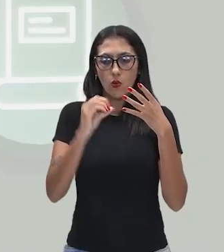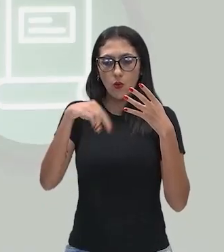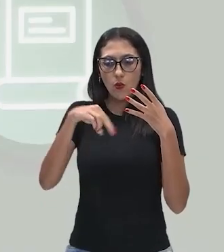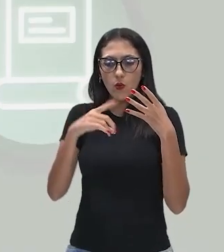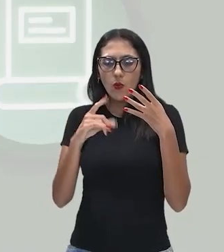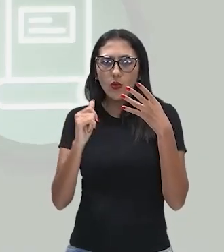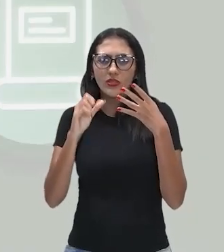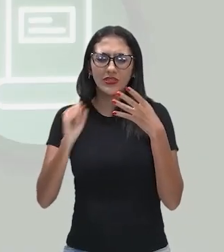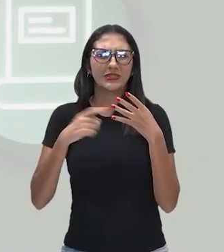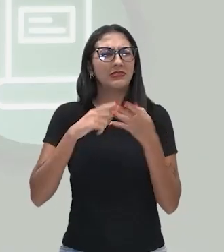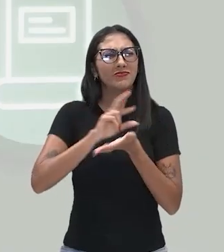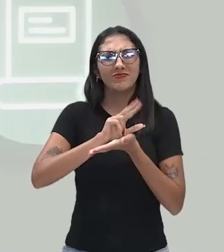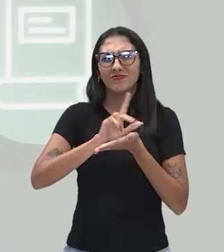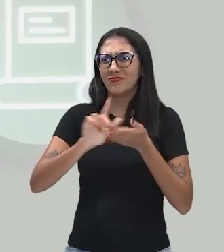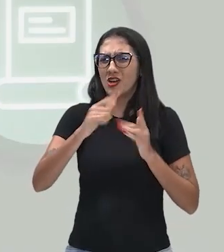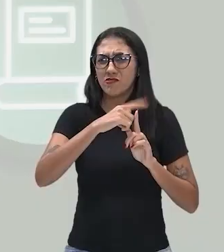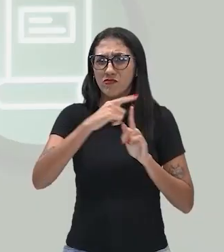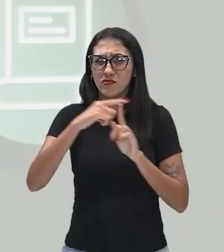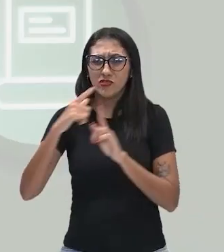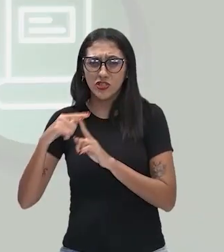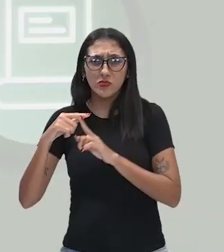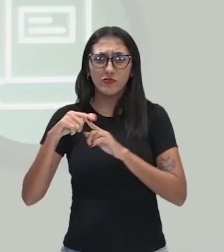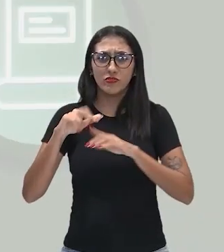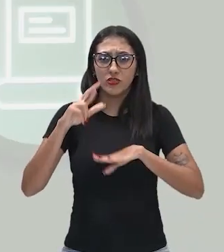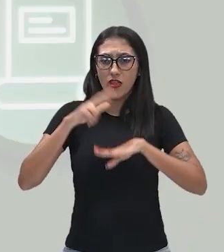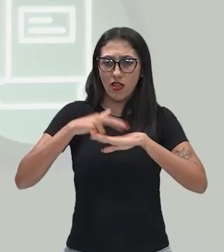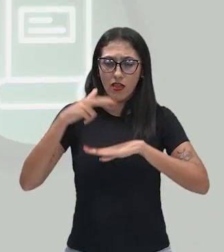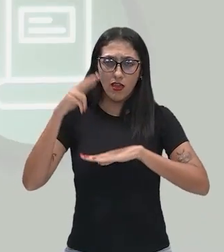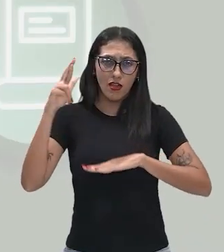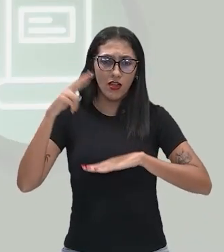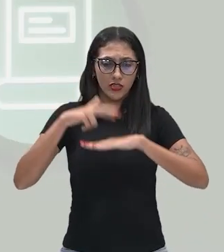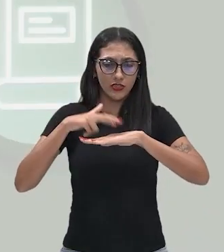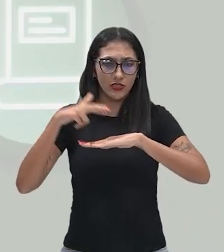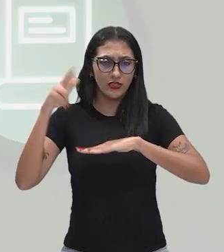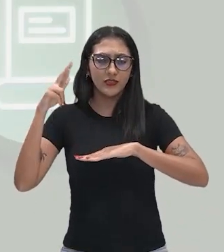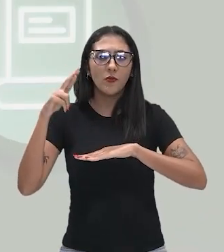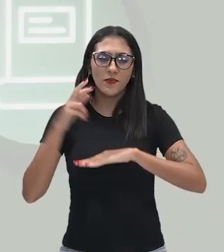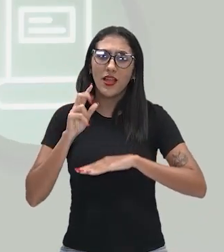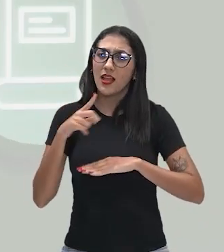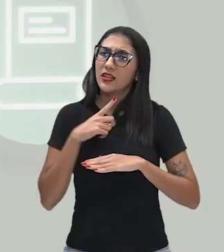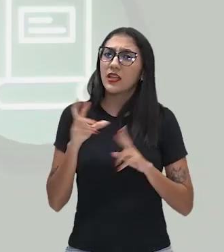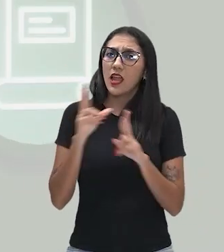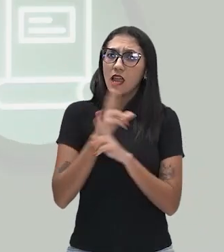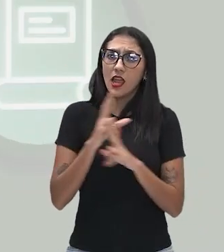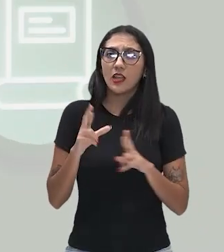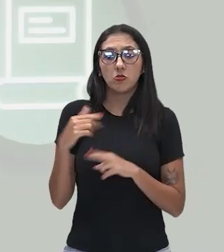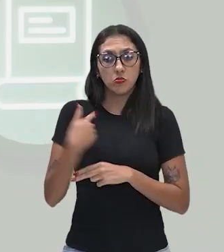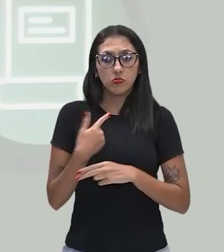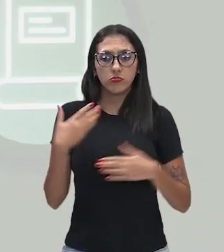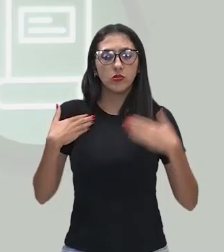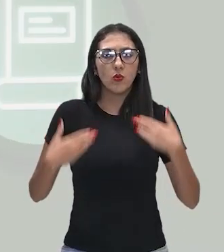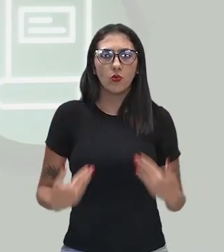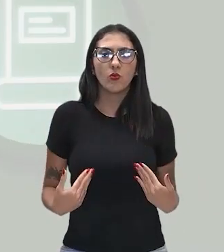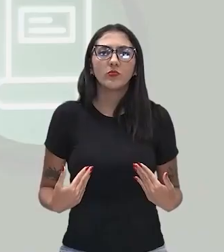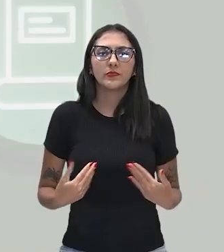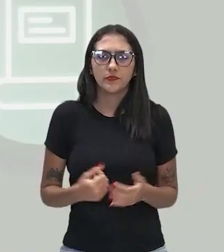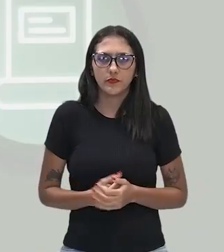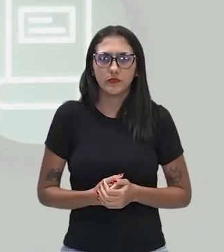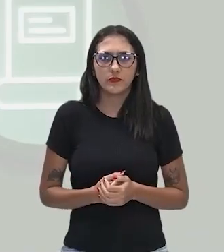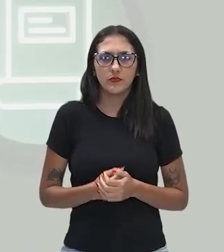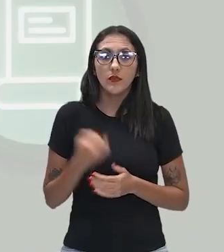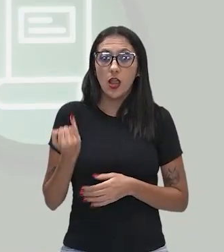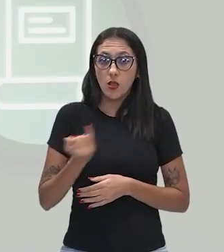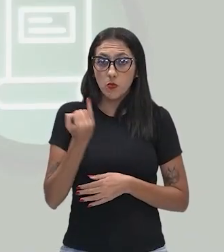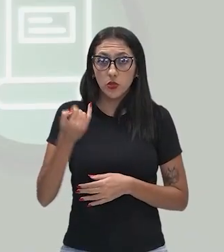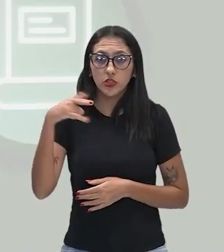radiação, pessoal. E essa radiação, ela interage com a matéria, interage com o nosso corpo. E é importante que você saiba